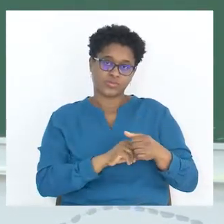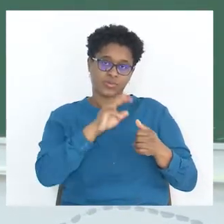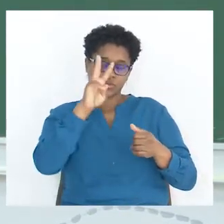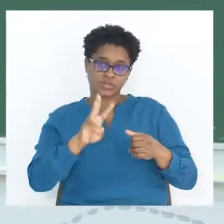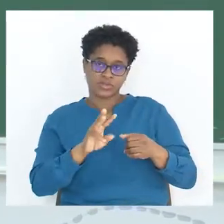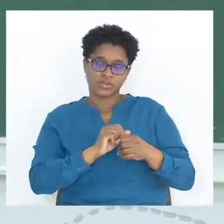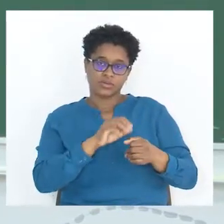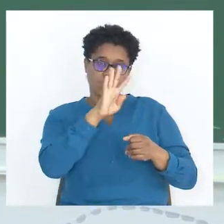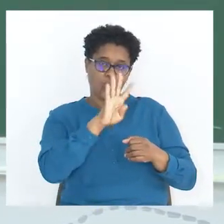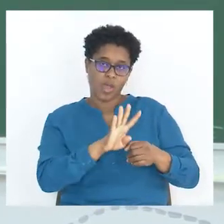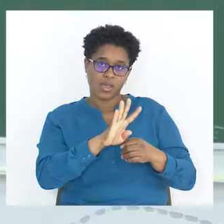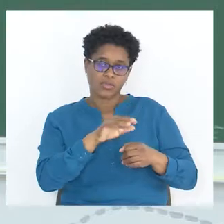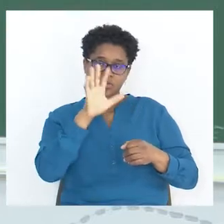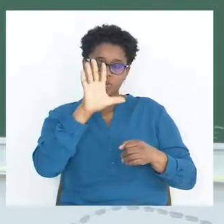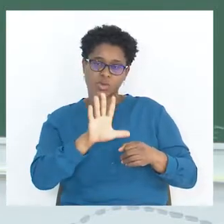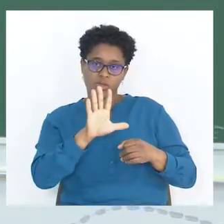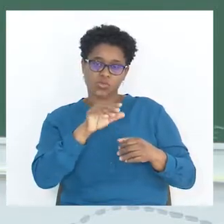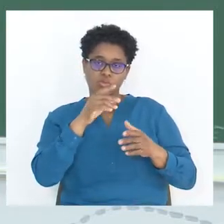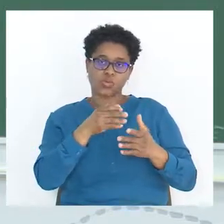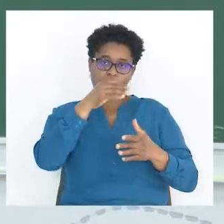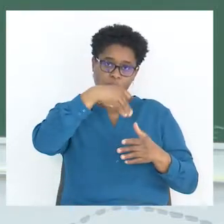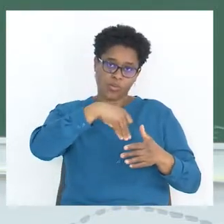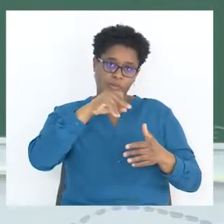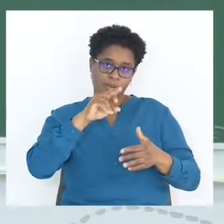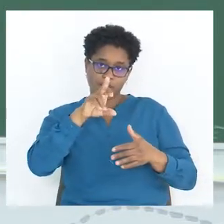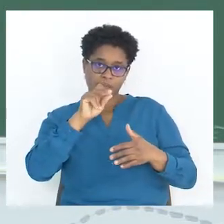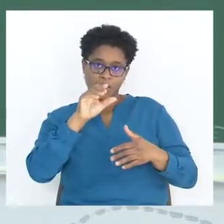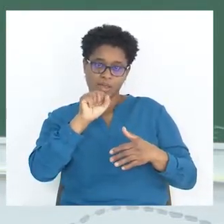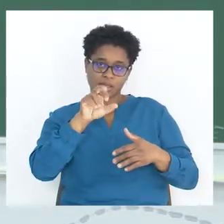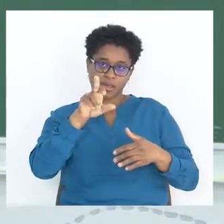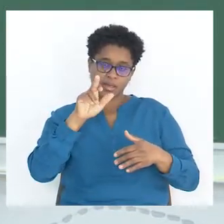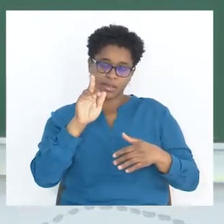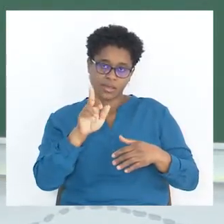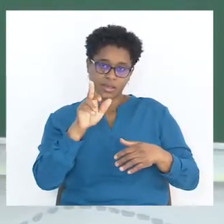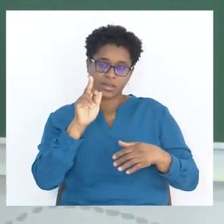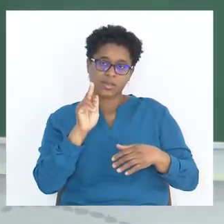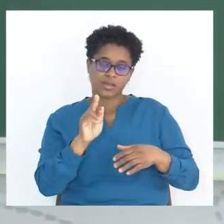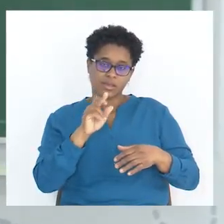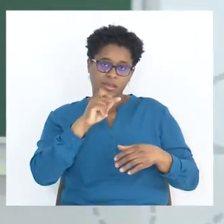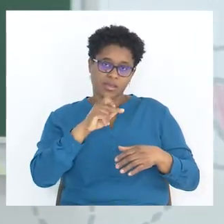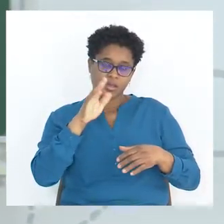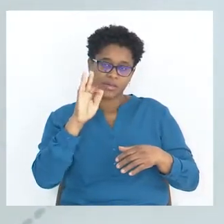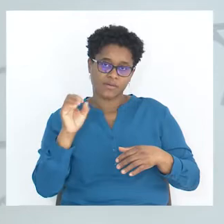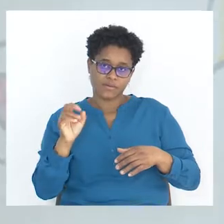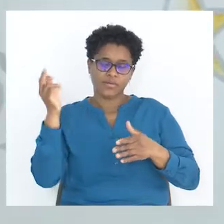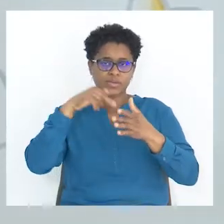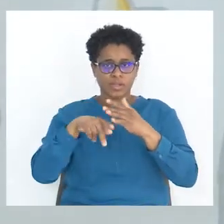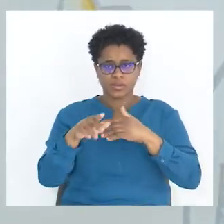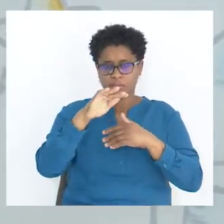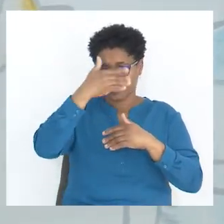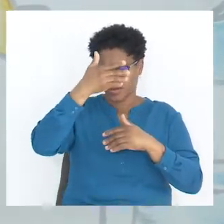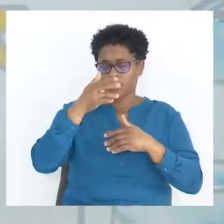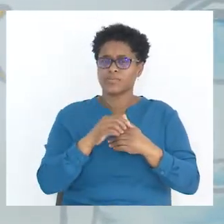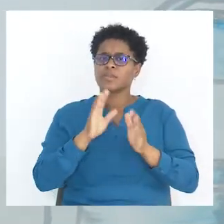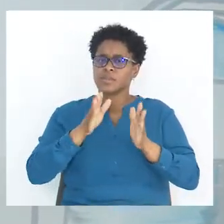terceiro, o quarto e o quinto parágrafo. Dentro de cada parágrafo, tu vais tirando sempre uma ideia fundamental.